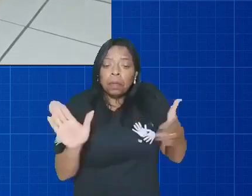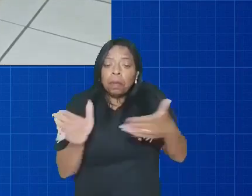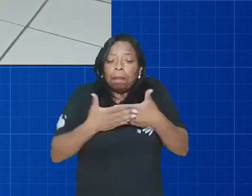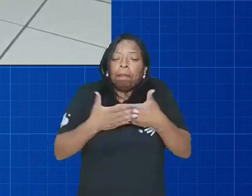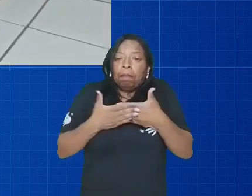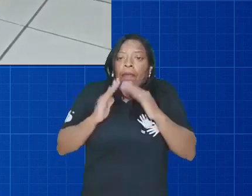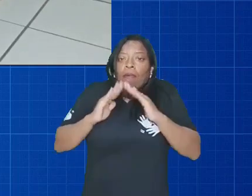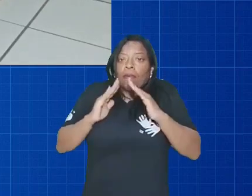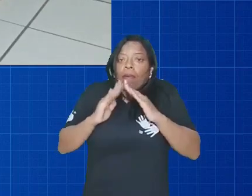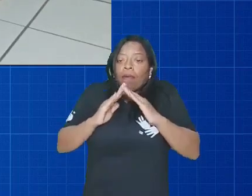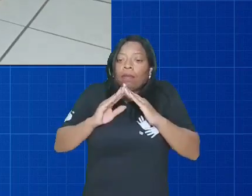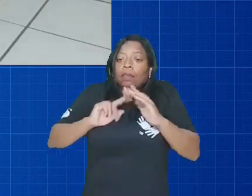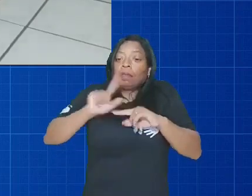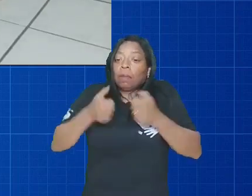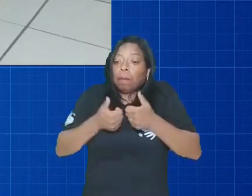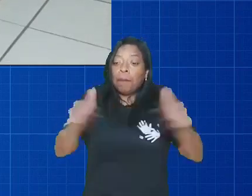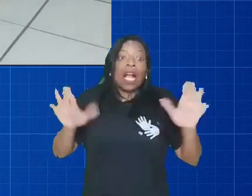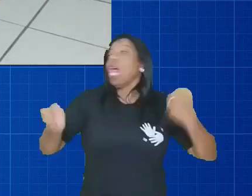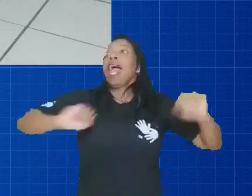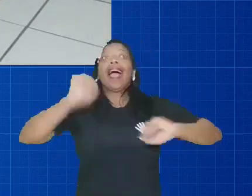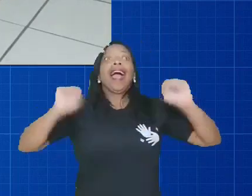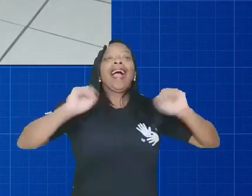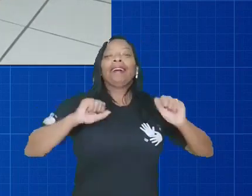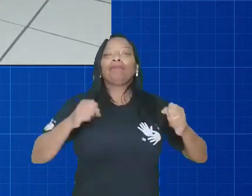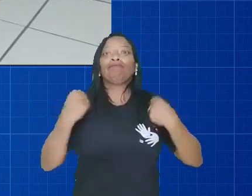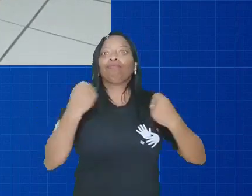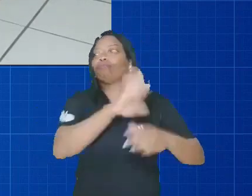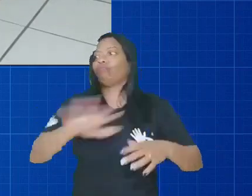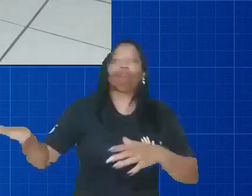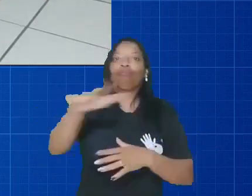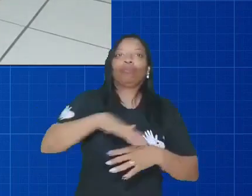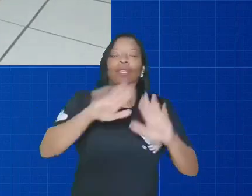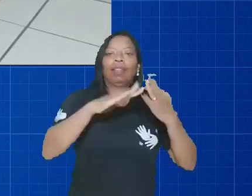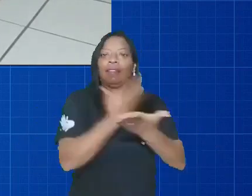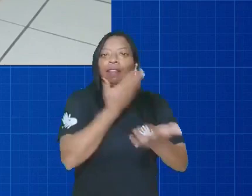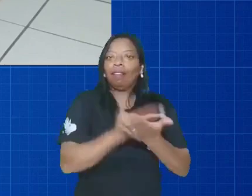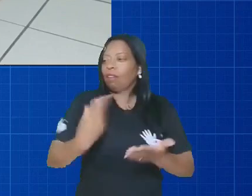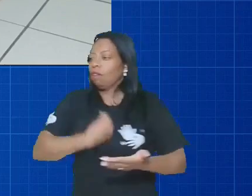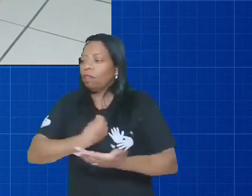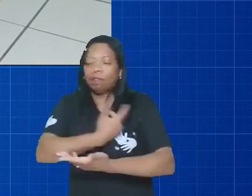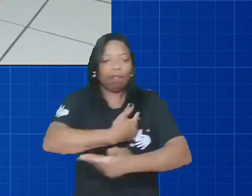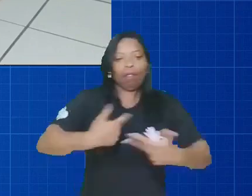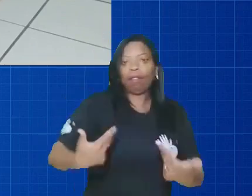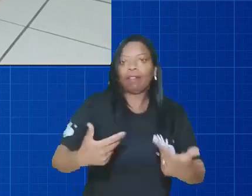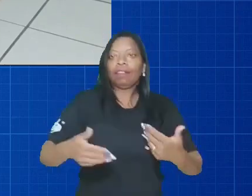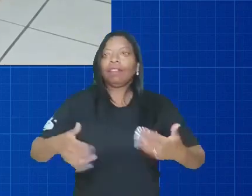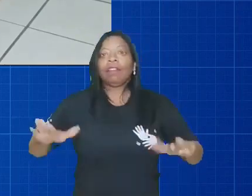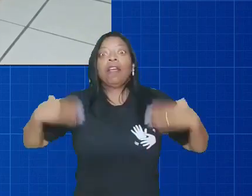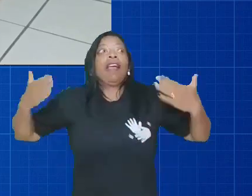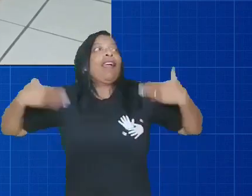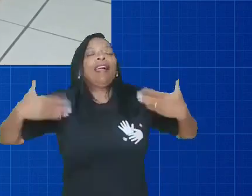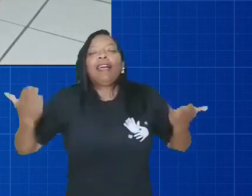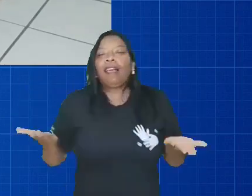porta. Veio todo mundo acelerado, todo mundo doidão pra vida, né? Correndo e querendo aquela intensidade